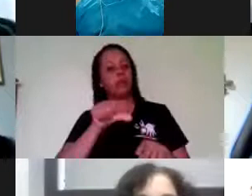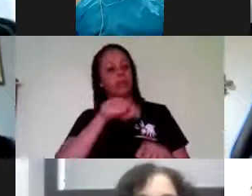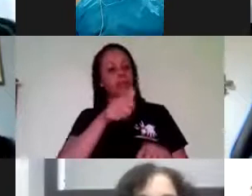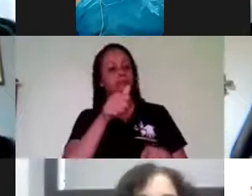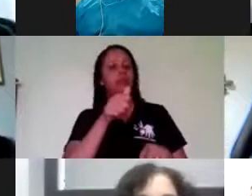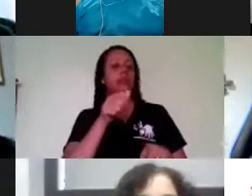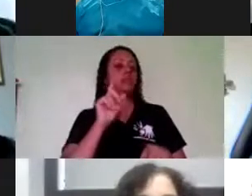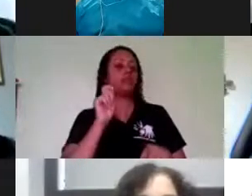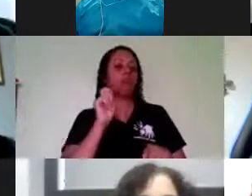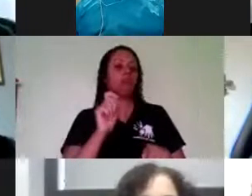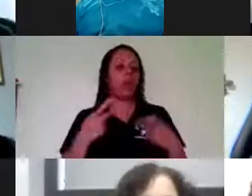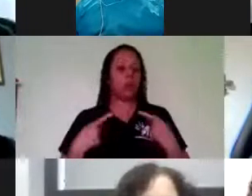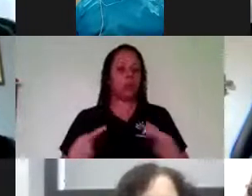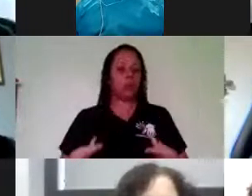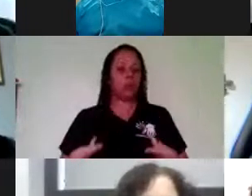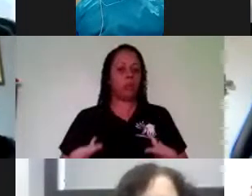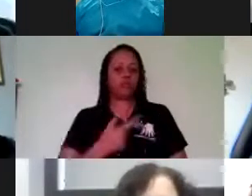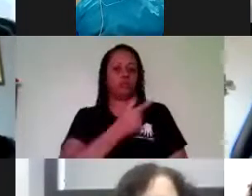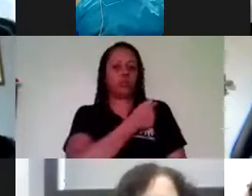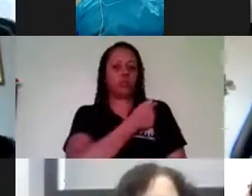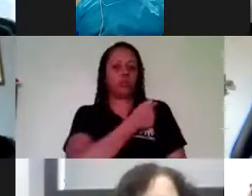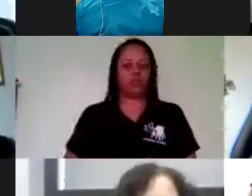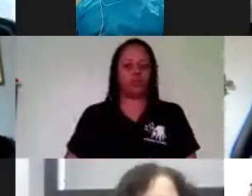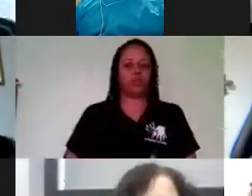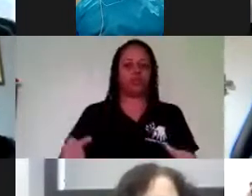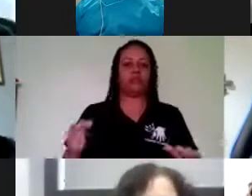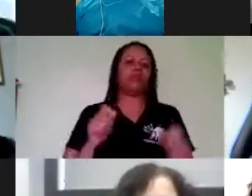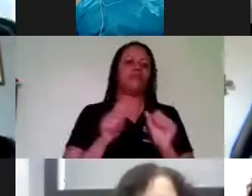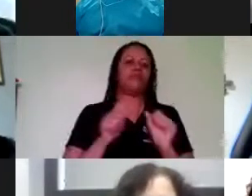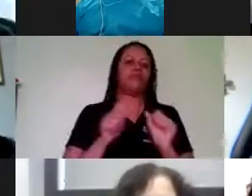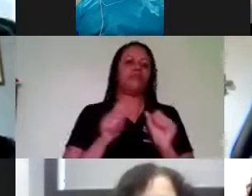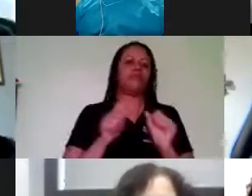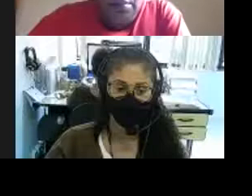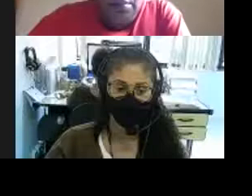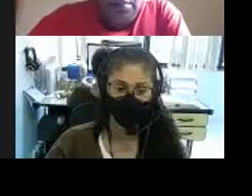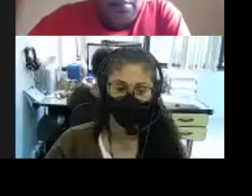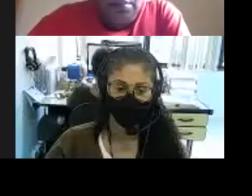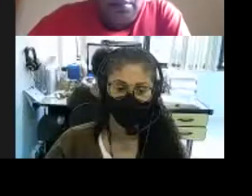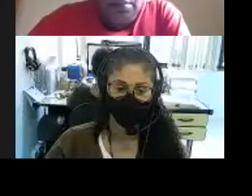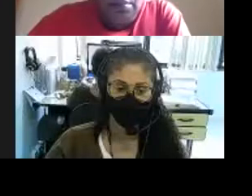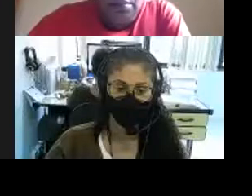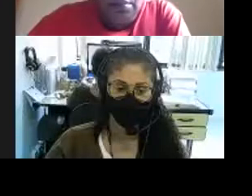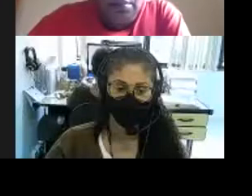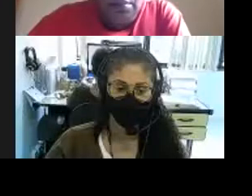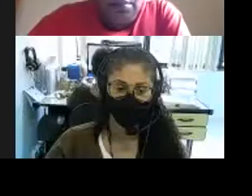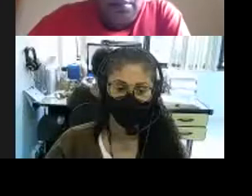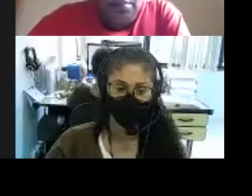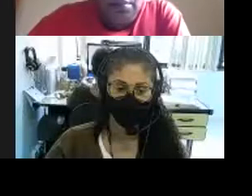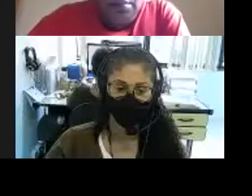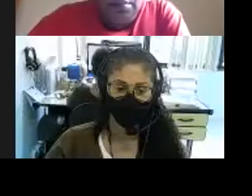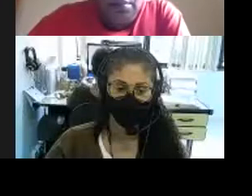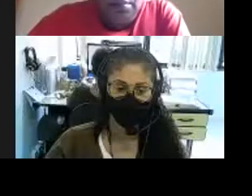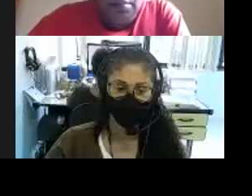foi acabar com o Ministério do Trabalho, né? E tem todas as ações contra os sindicatos, e nós, né, de um